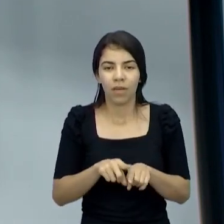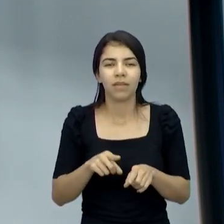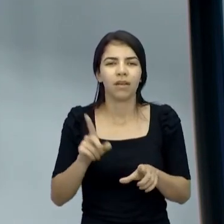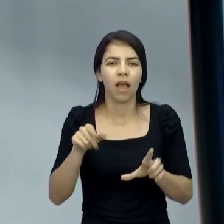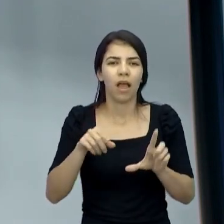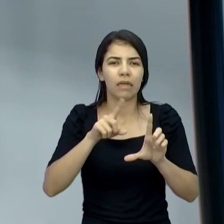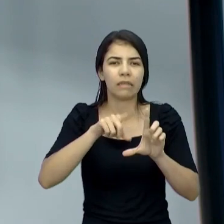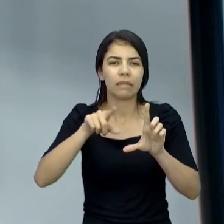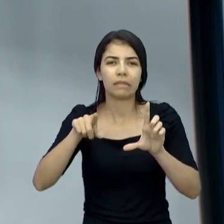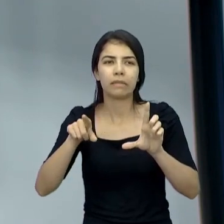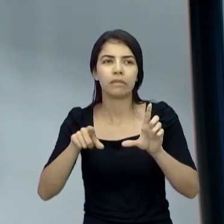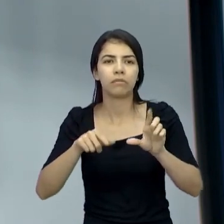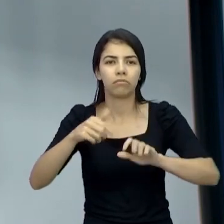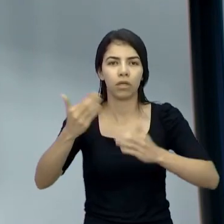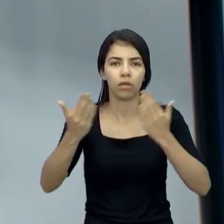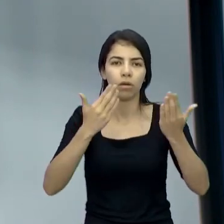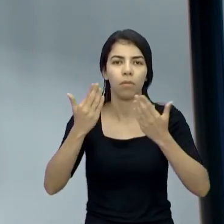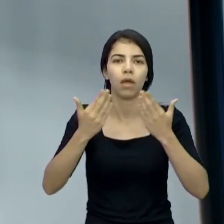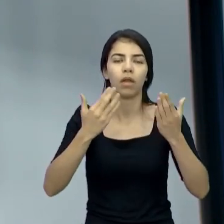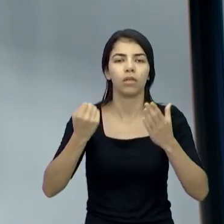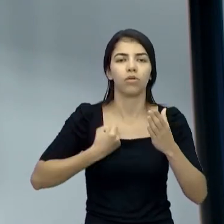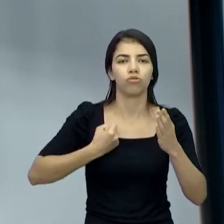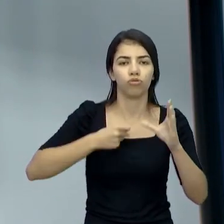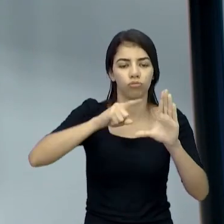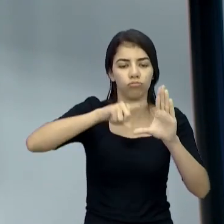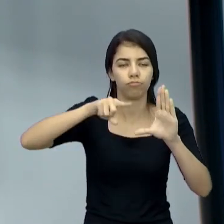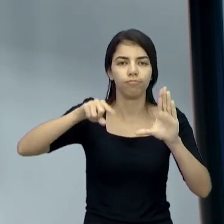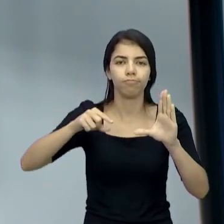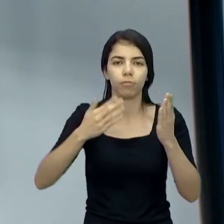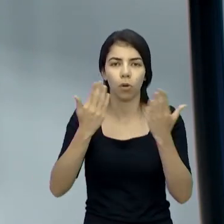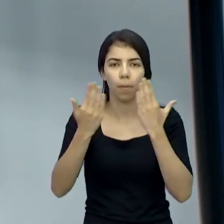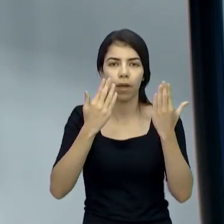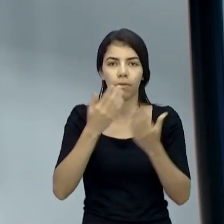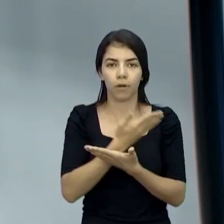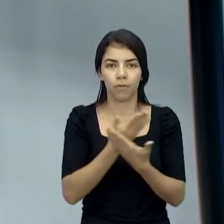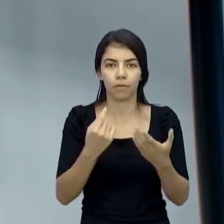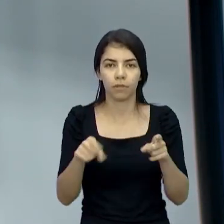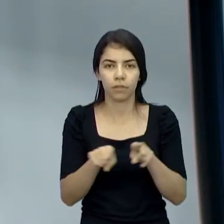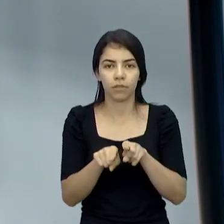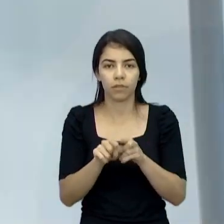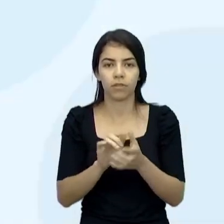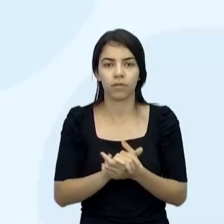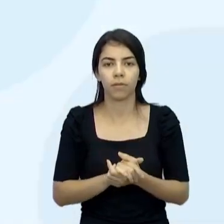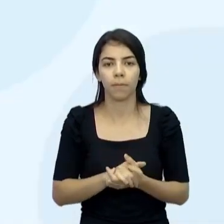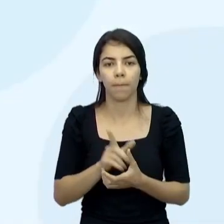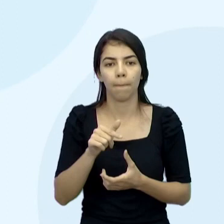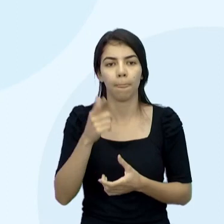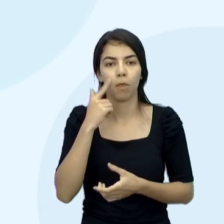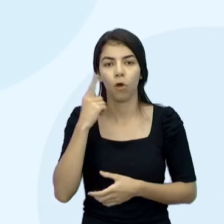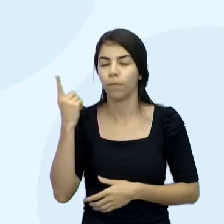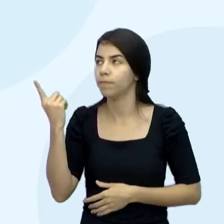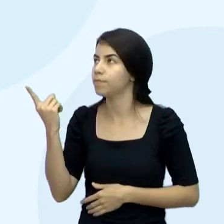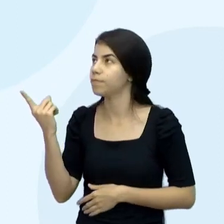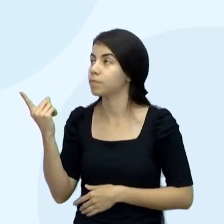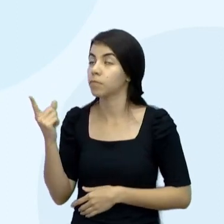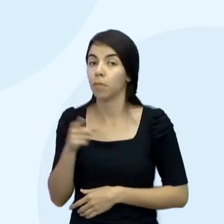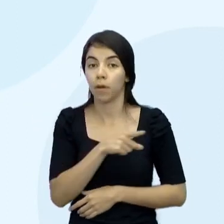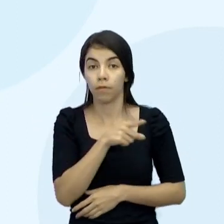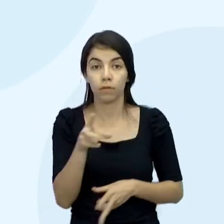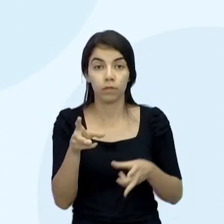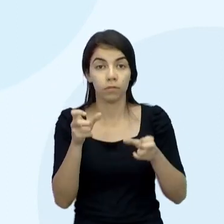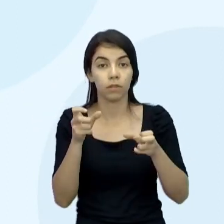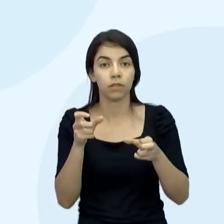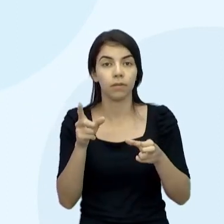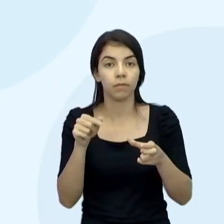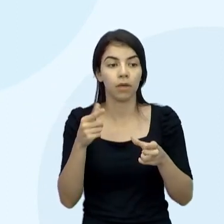essas análises numéricas aí para vocês, tá ok? Vou mostrar o infográfico para você ter uma